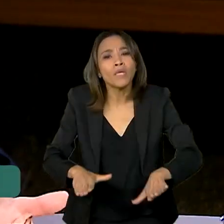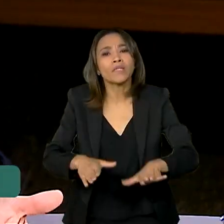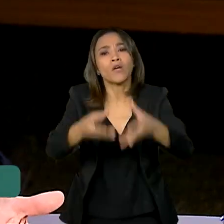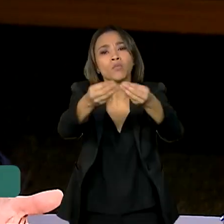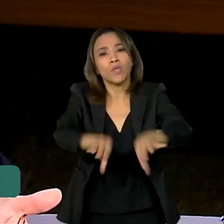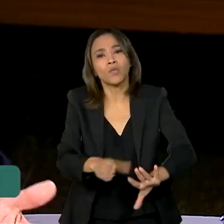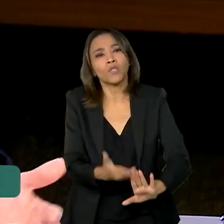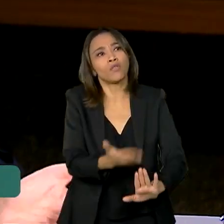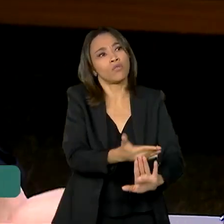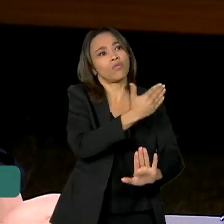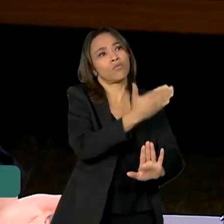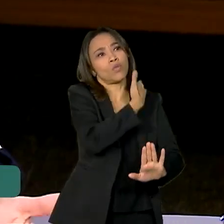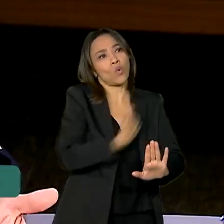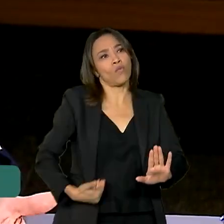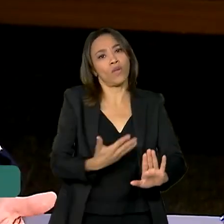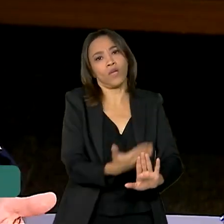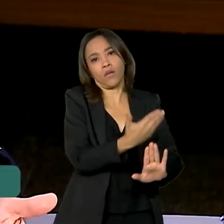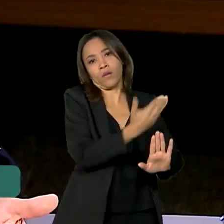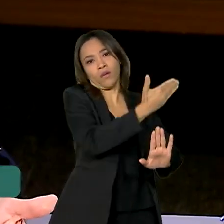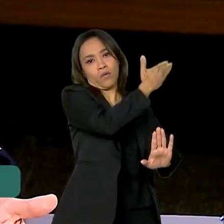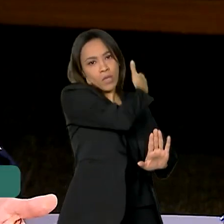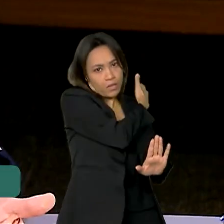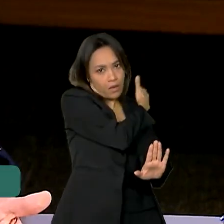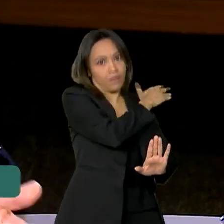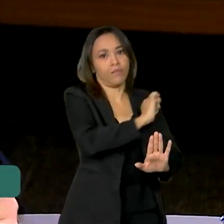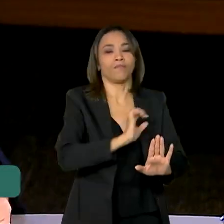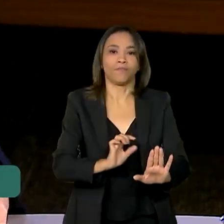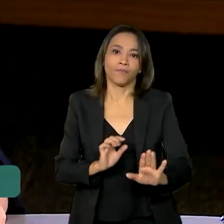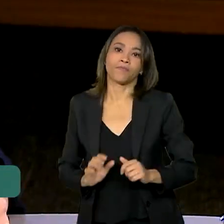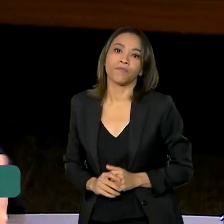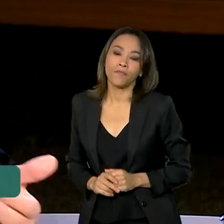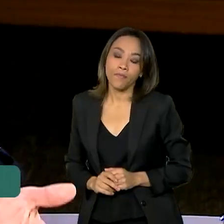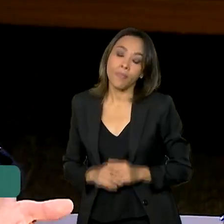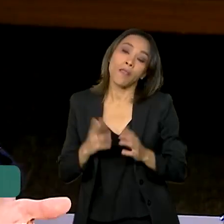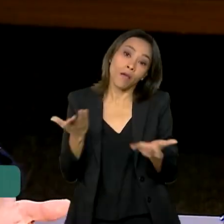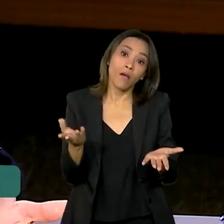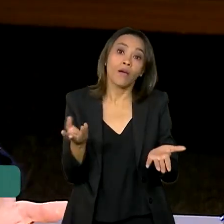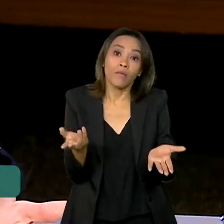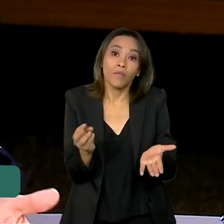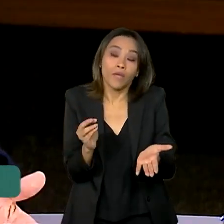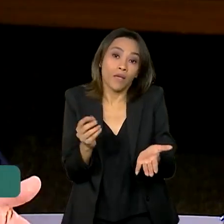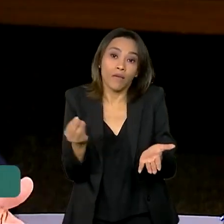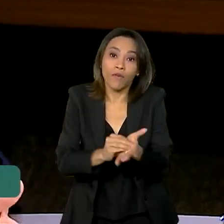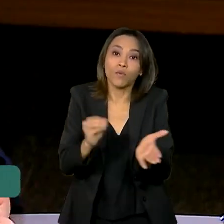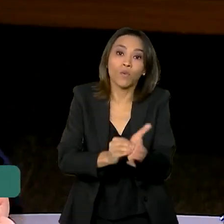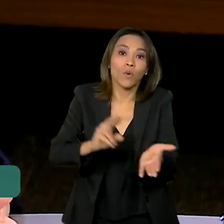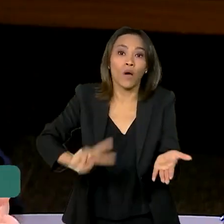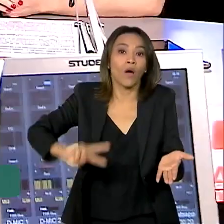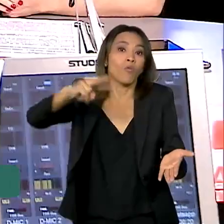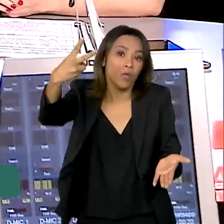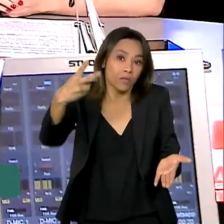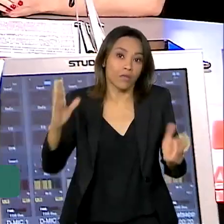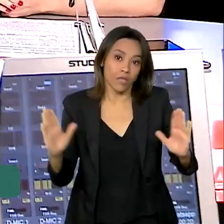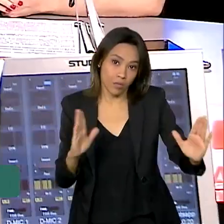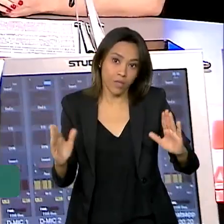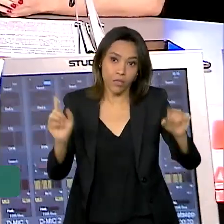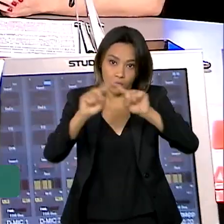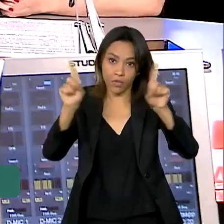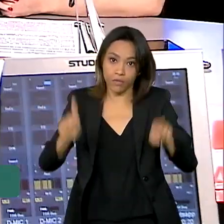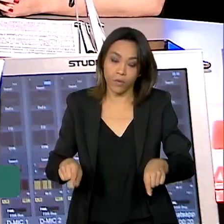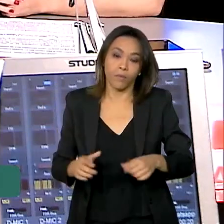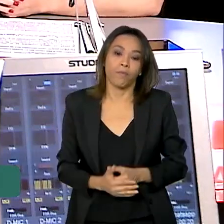anteriores, especialmente no governo imediatamente anterior ao presidente Lula agora, né? Por falta de qualquer reajuste dos servidores naquele momento. A